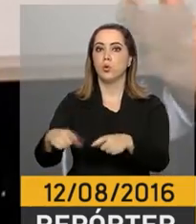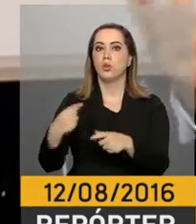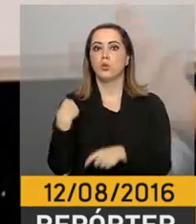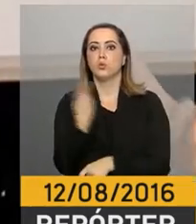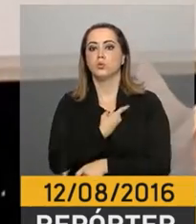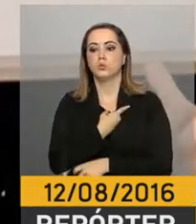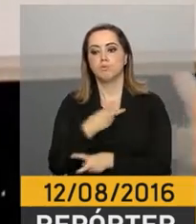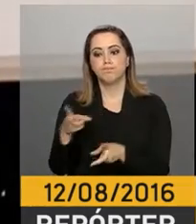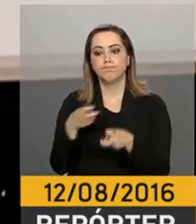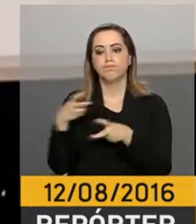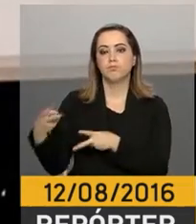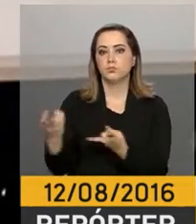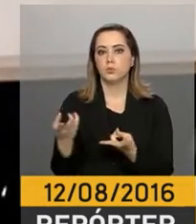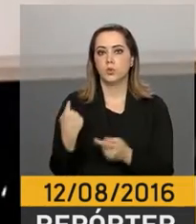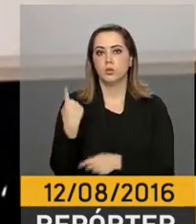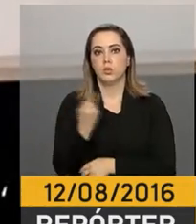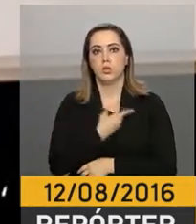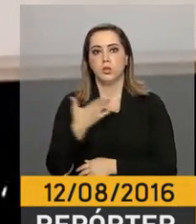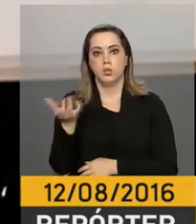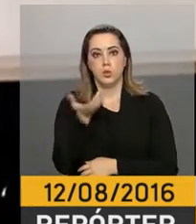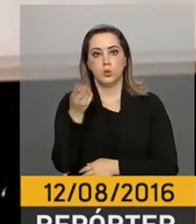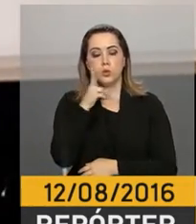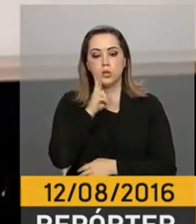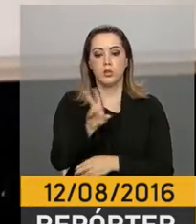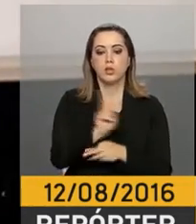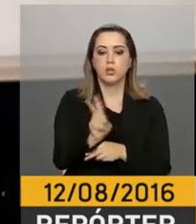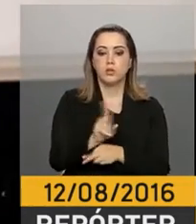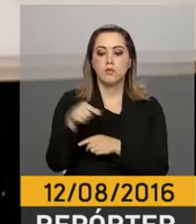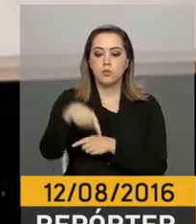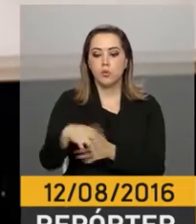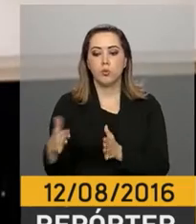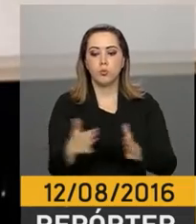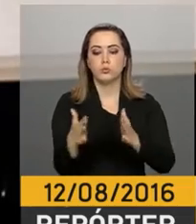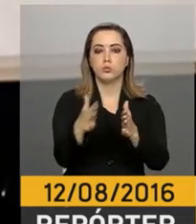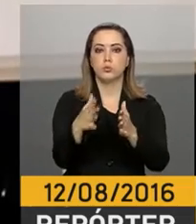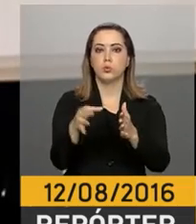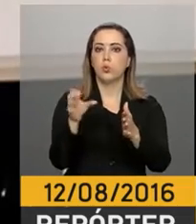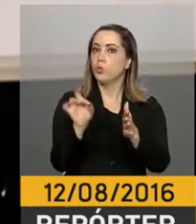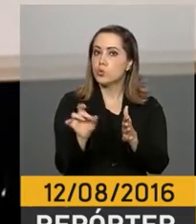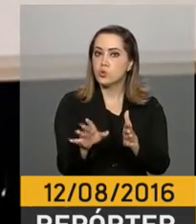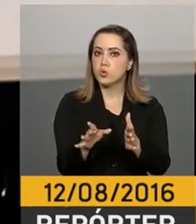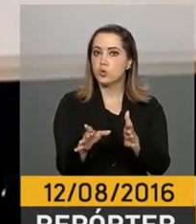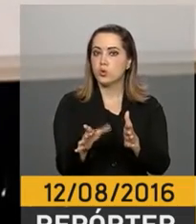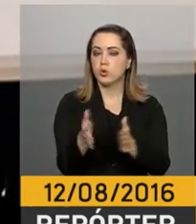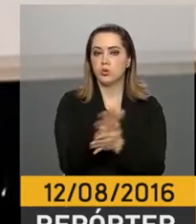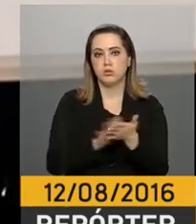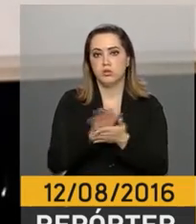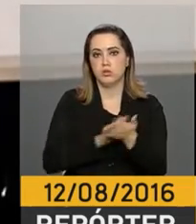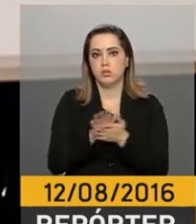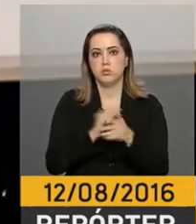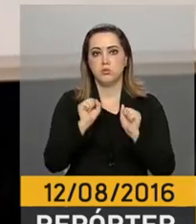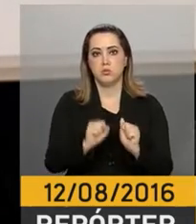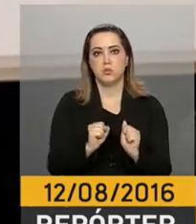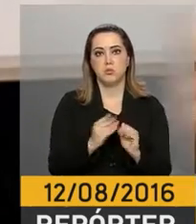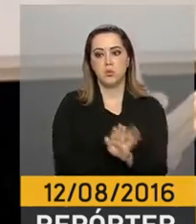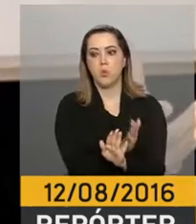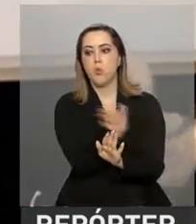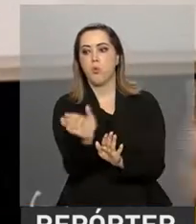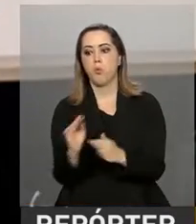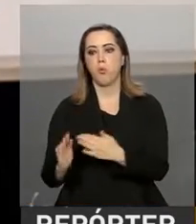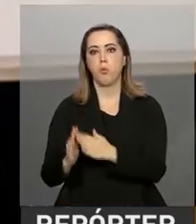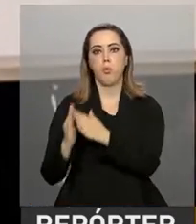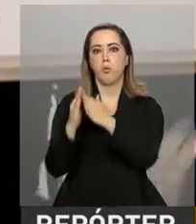uma conclusão óbvia, ou seja, eu quero que patrulhe a Avenida Brasil. Muito bem, não tem nada disso permite